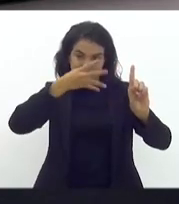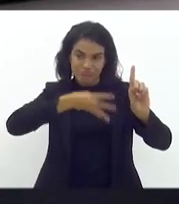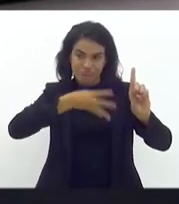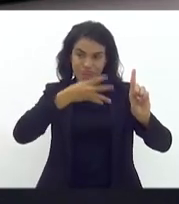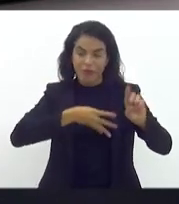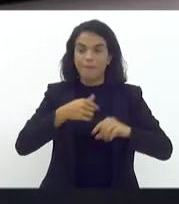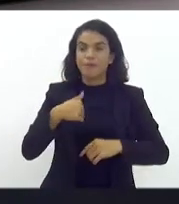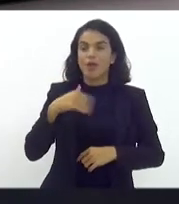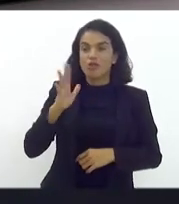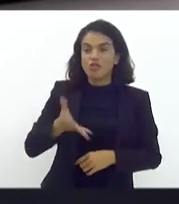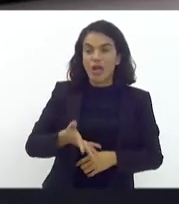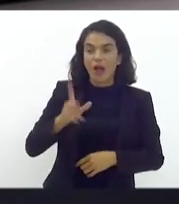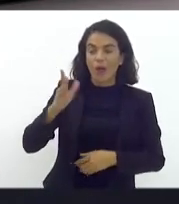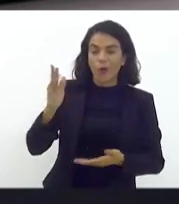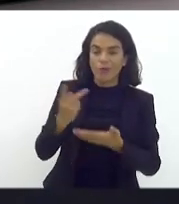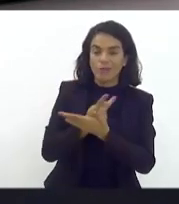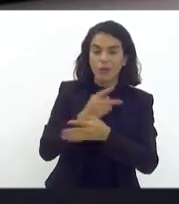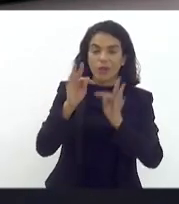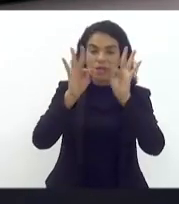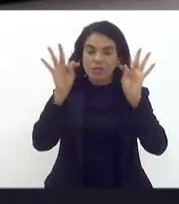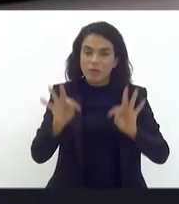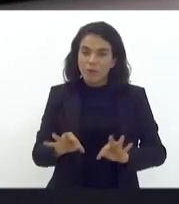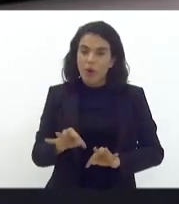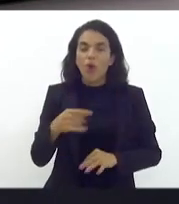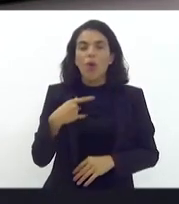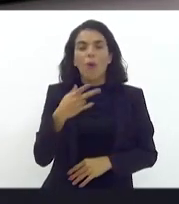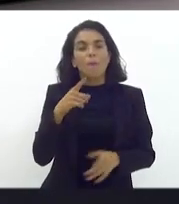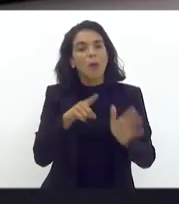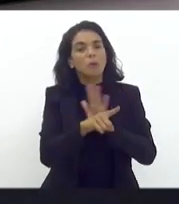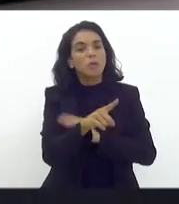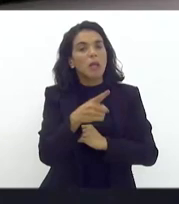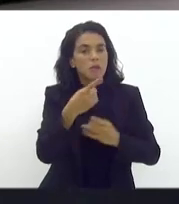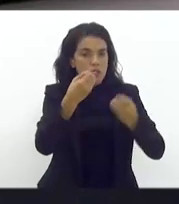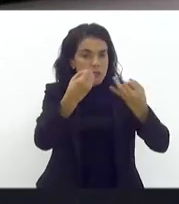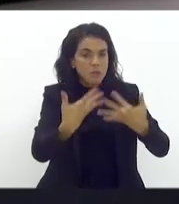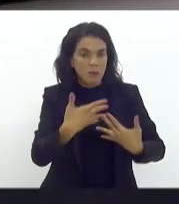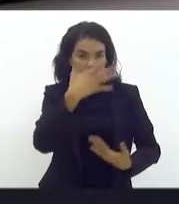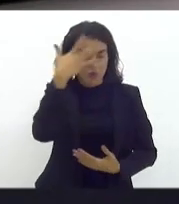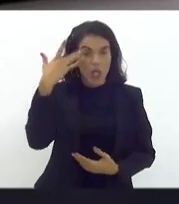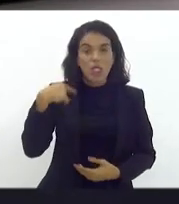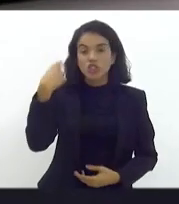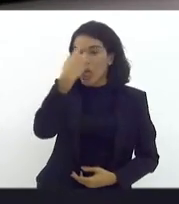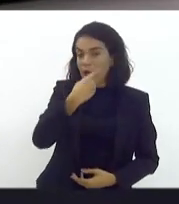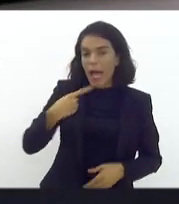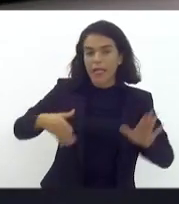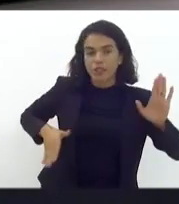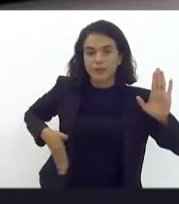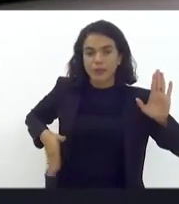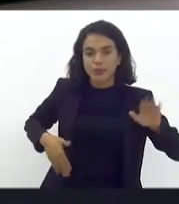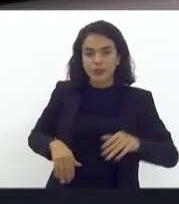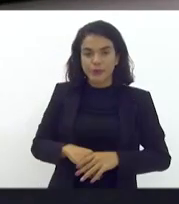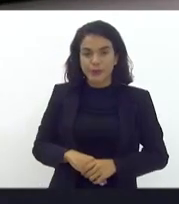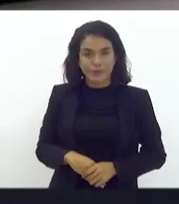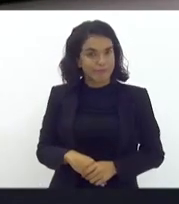tive testemunhas que disse Me descreva a pessoa ele tinha cara de bandido